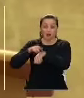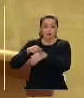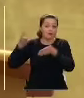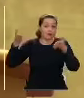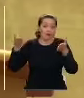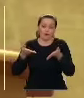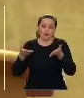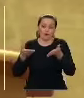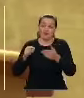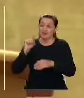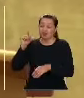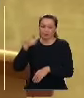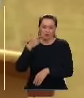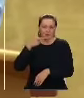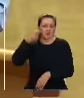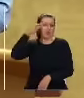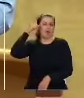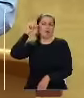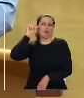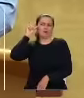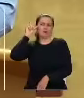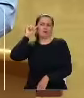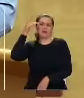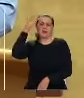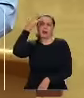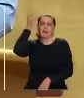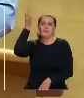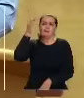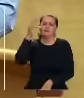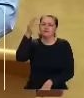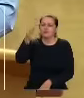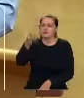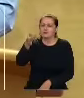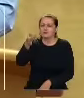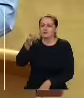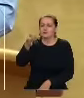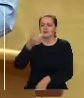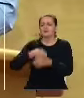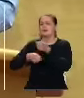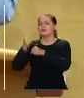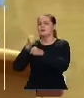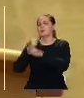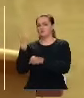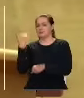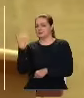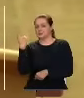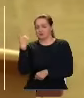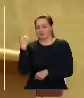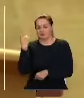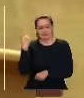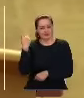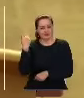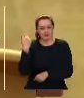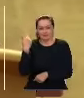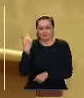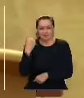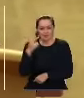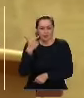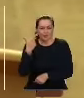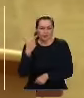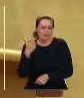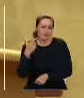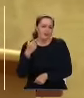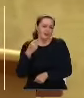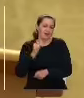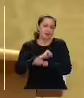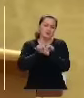Lá não tem ontem, lá não tem amanhã, lá não tem ano passado, lá não tem de manhã, não tem de tarde,